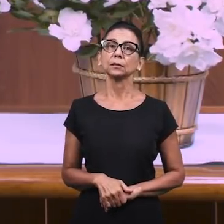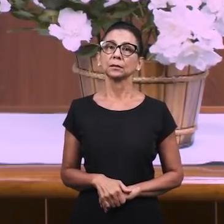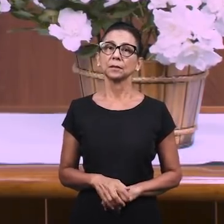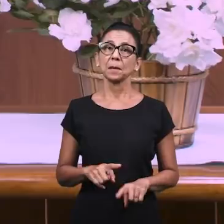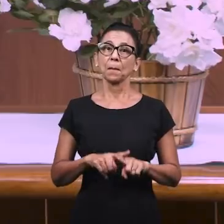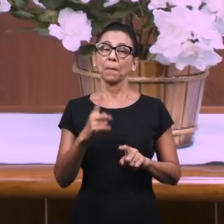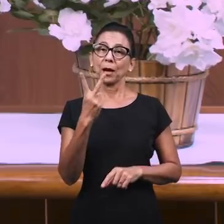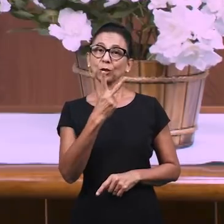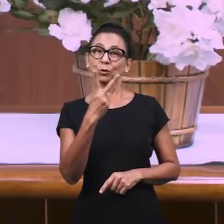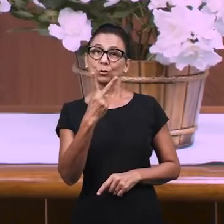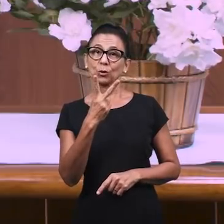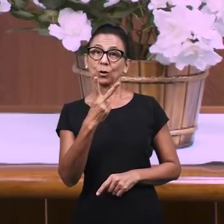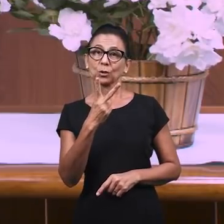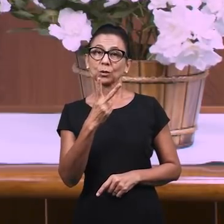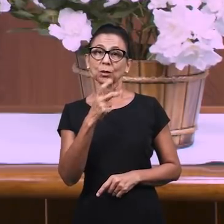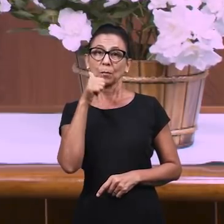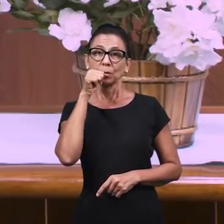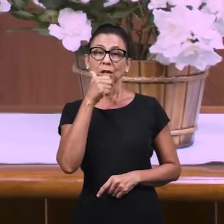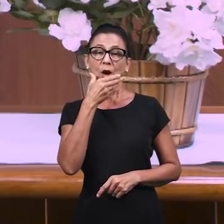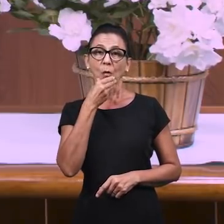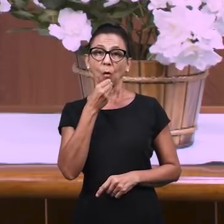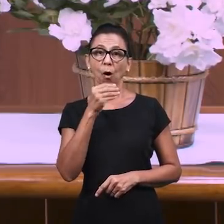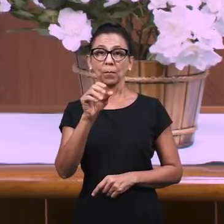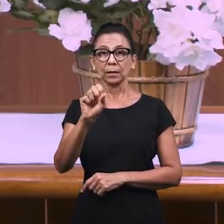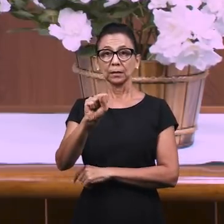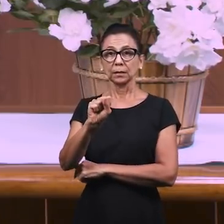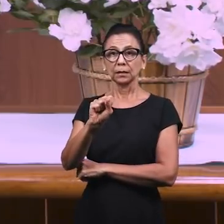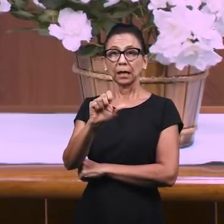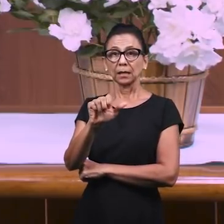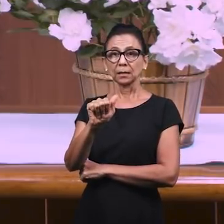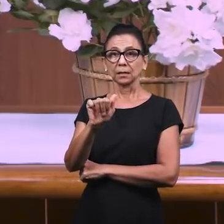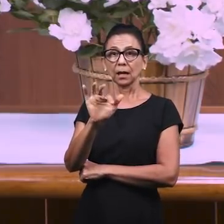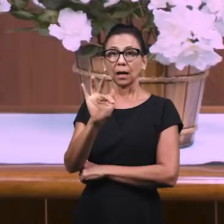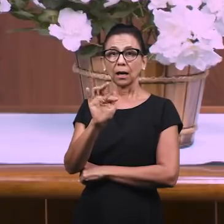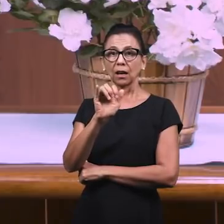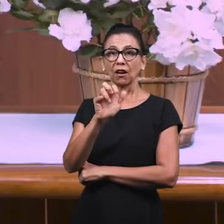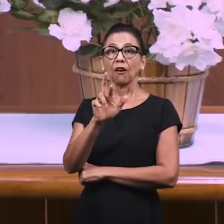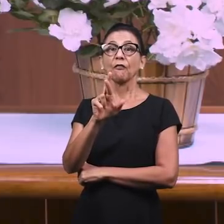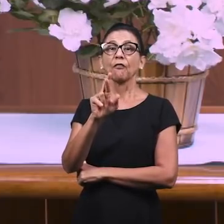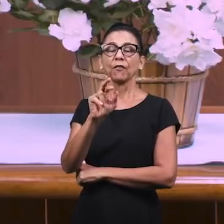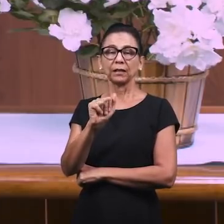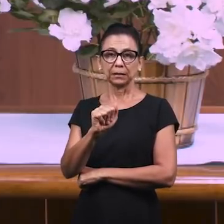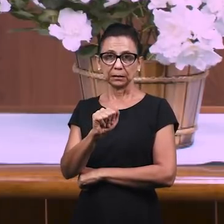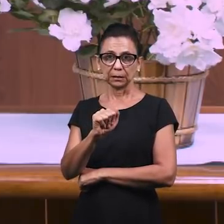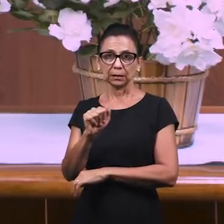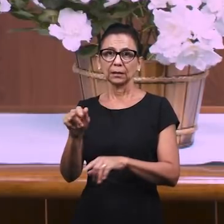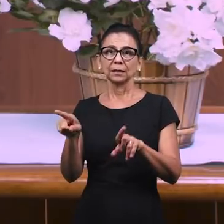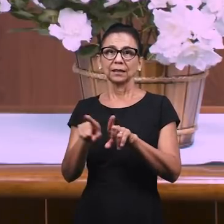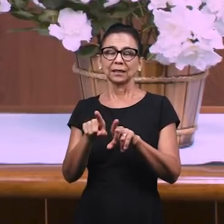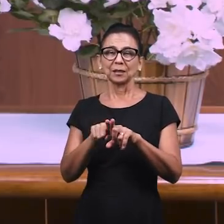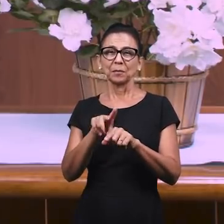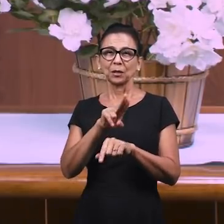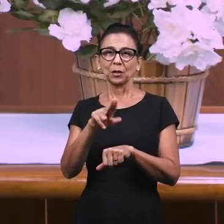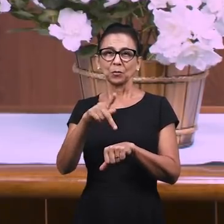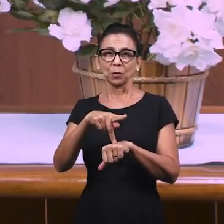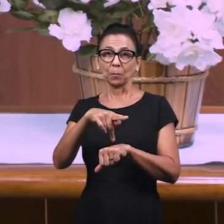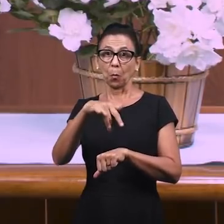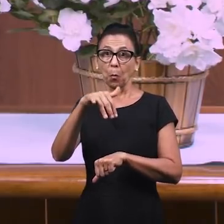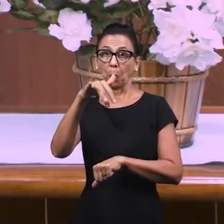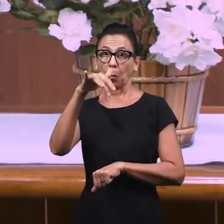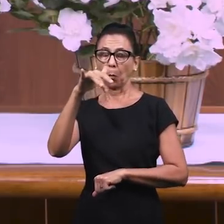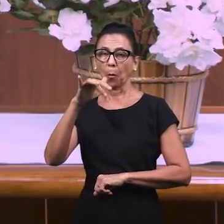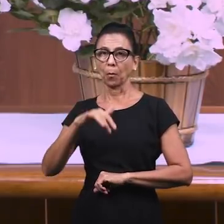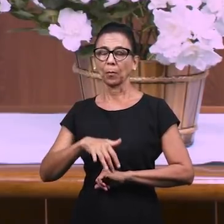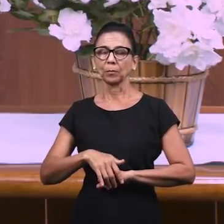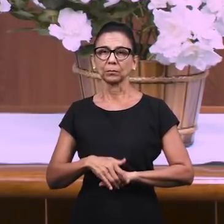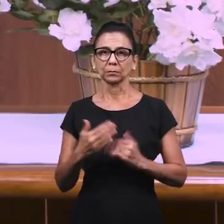Os dois desfaleceram ali na hora porque mentiram. Safira, que é até o nome de uma pedra preciosa, mas que ali perdeu todo o valor.